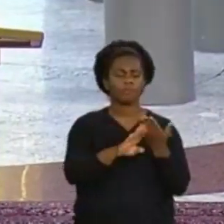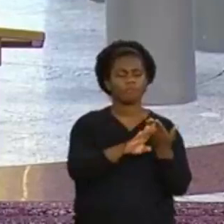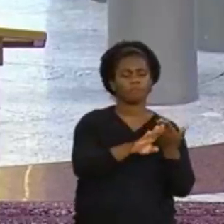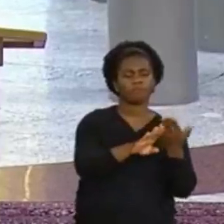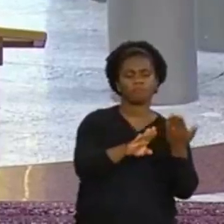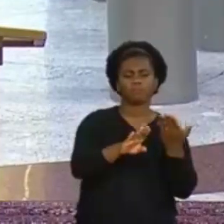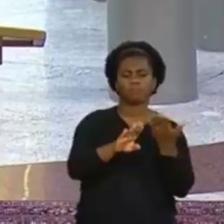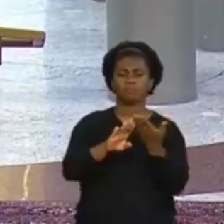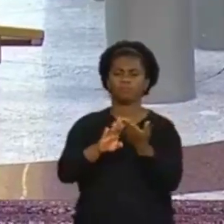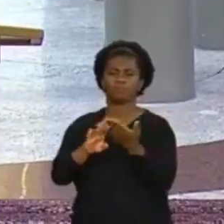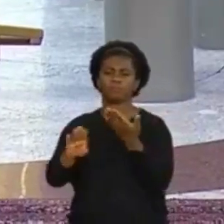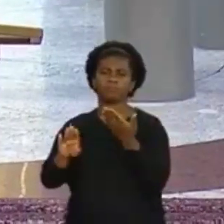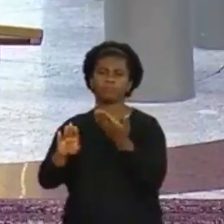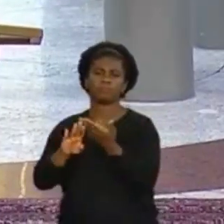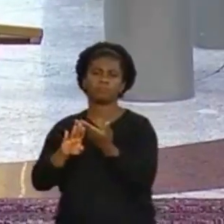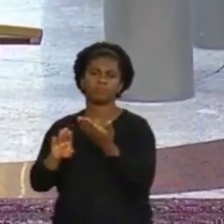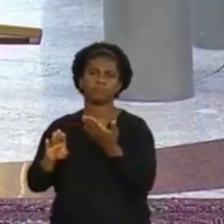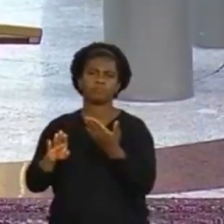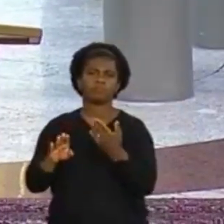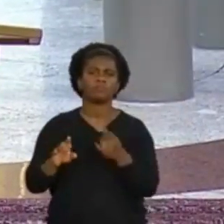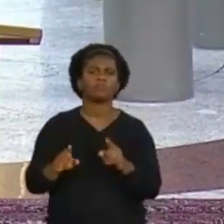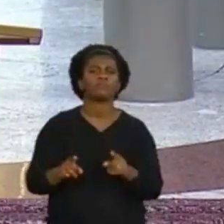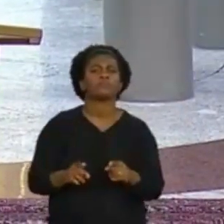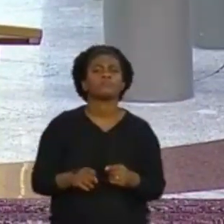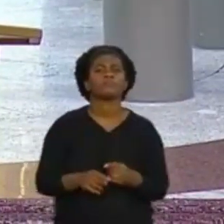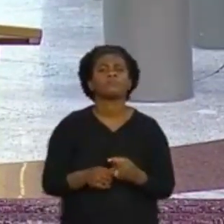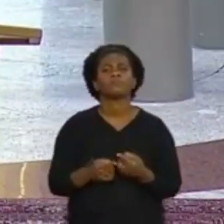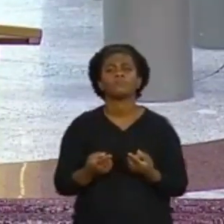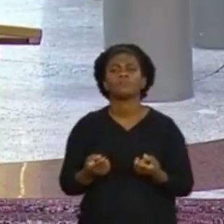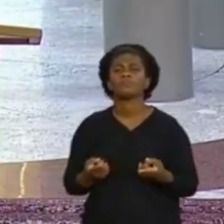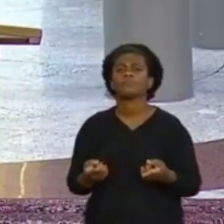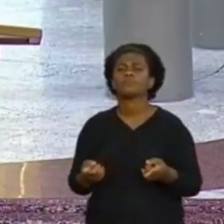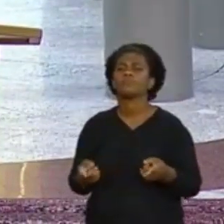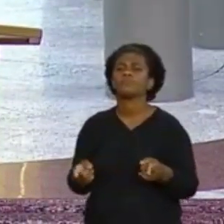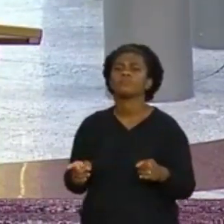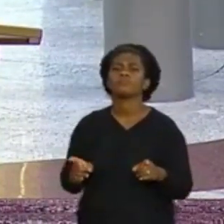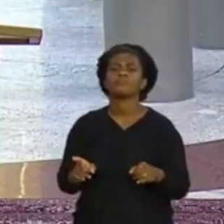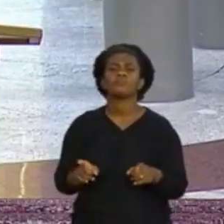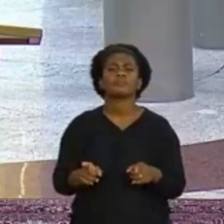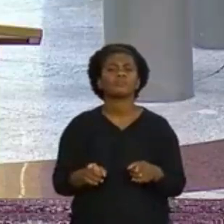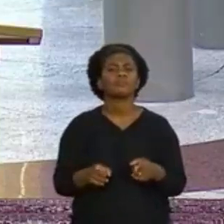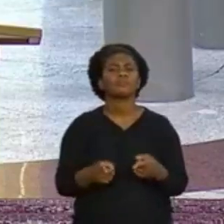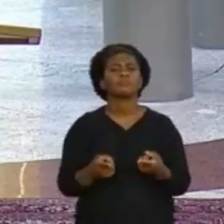tenha sobre ti um só cuidado, qualquer que seja.